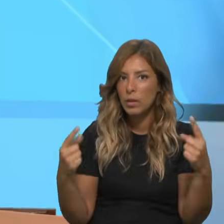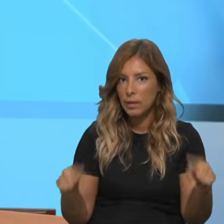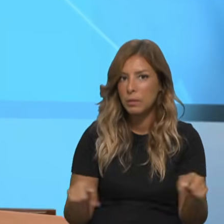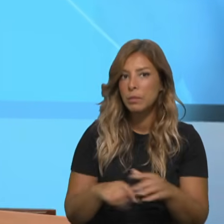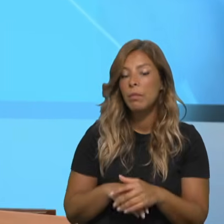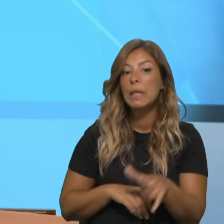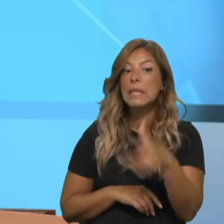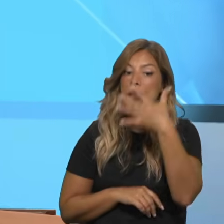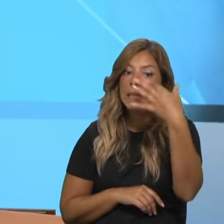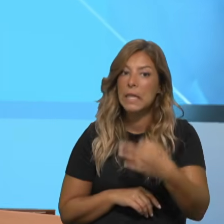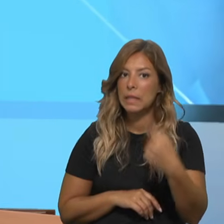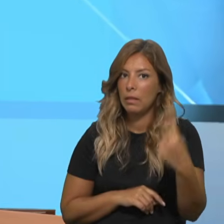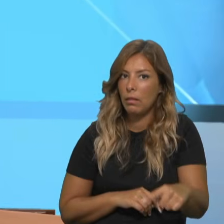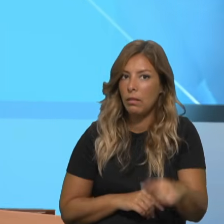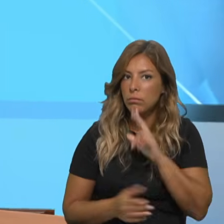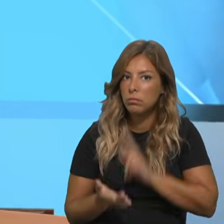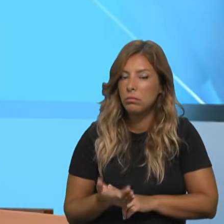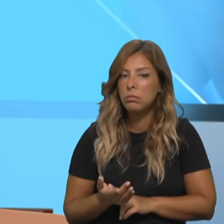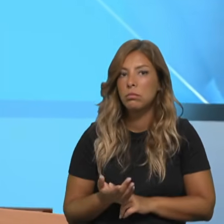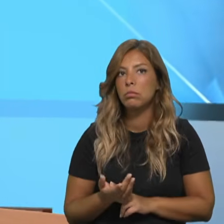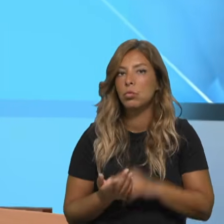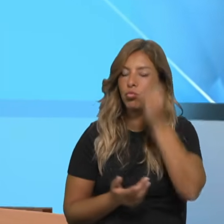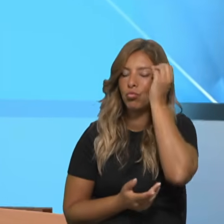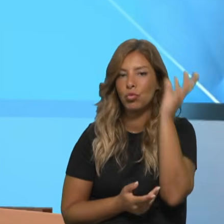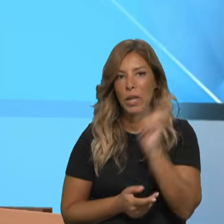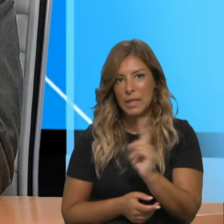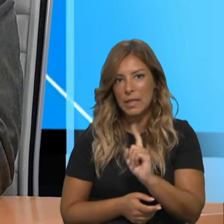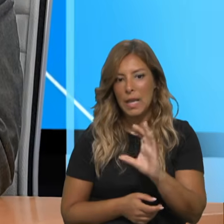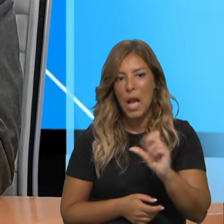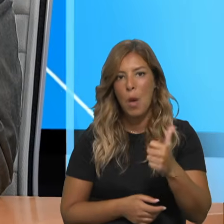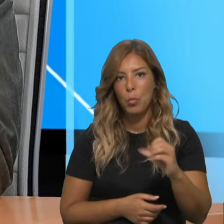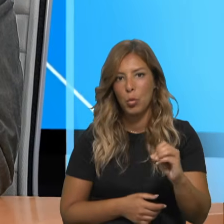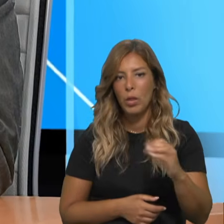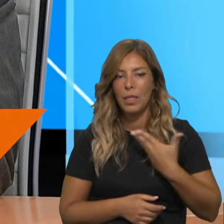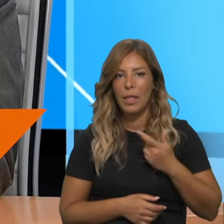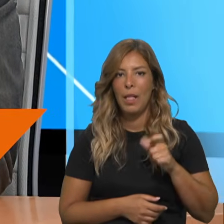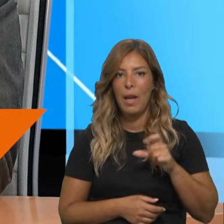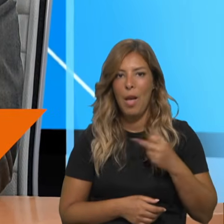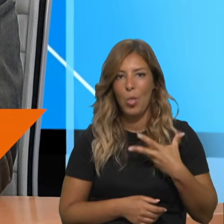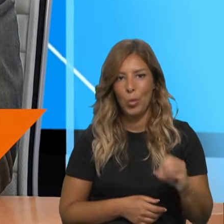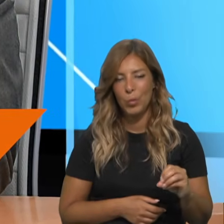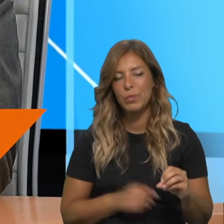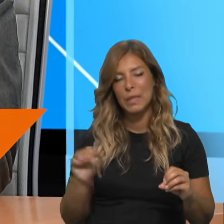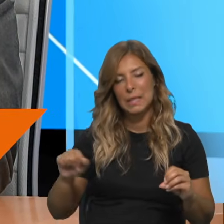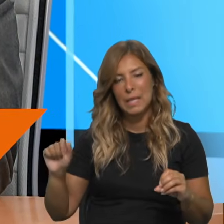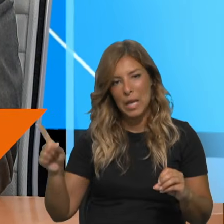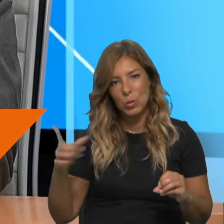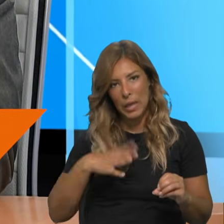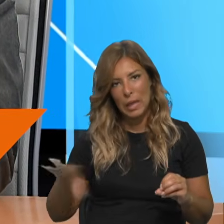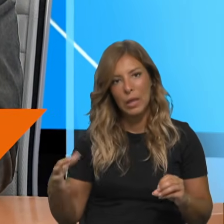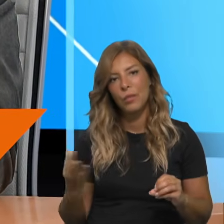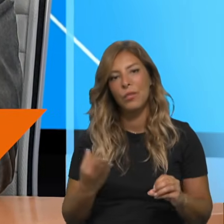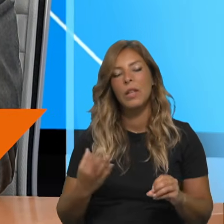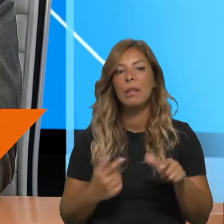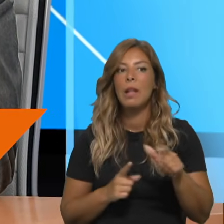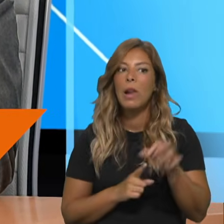certeza fundamental é que não se pode esquecer Cabo Delgado. É isso que nós quisemos fazer com esta nota e